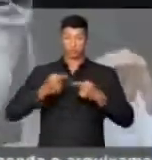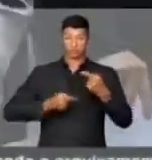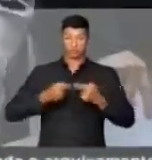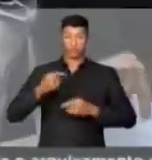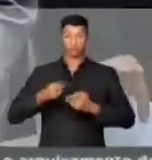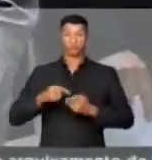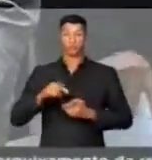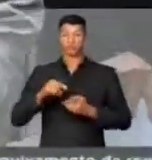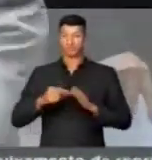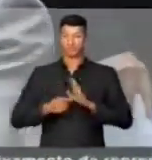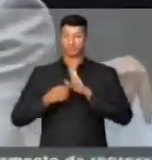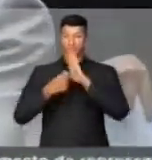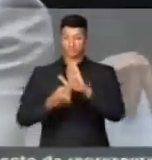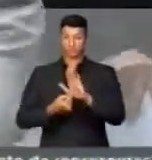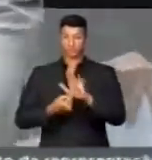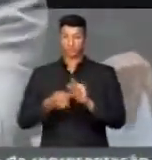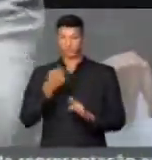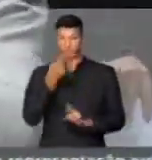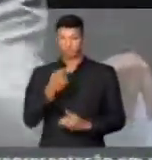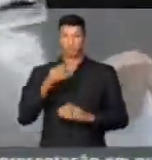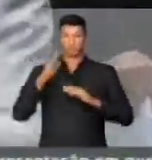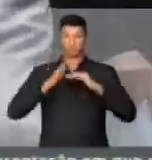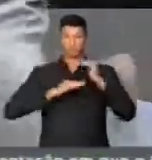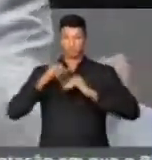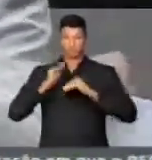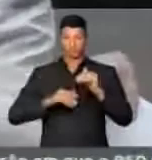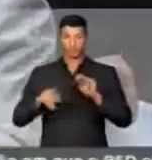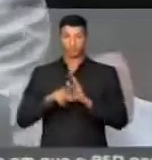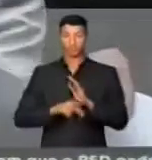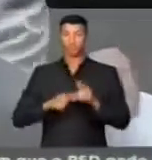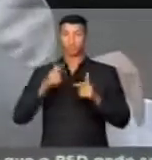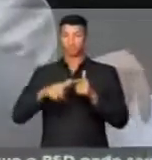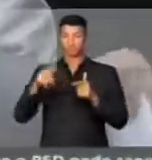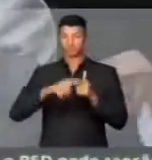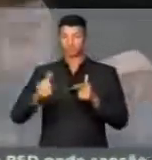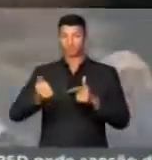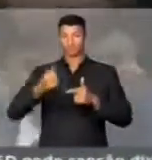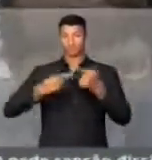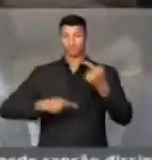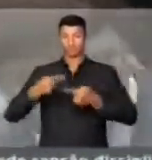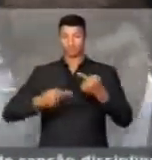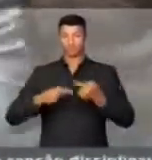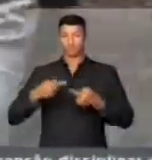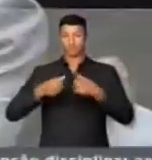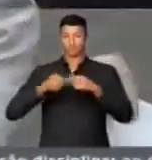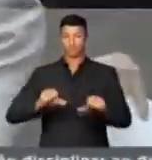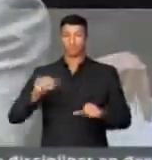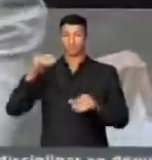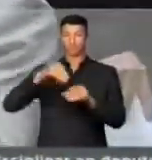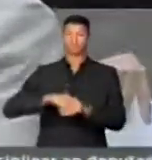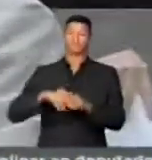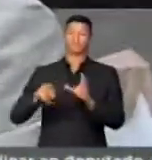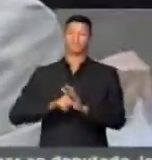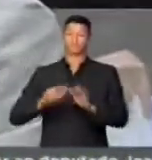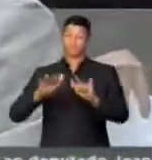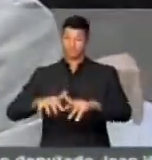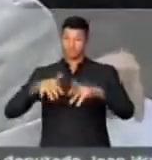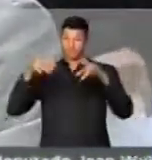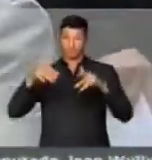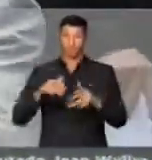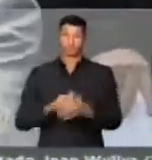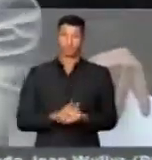política se manifestem sobre um baita problema político que está aqui dentro do